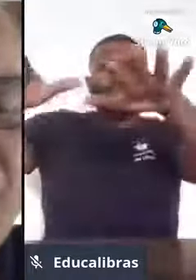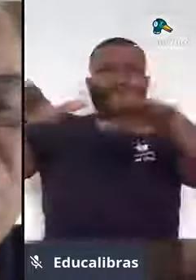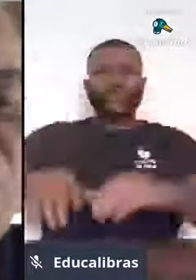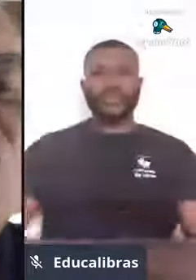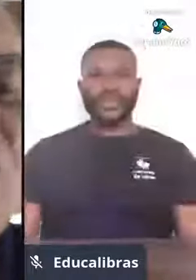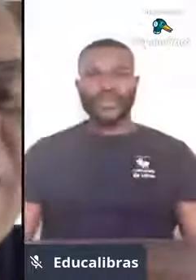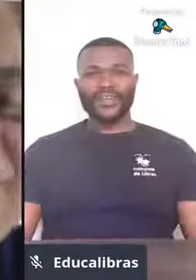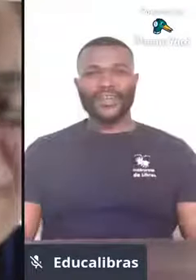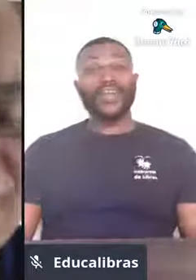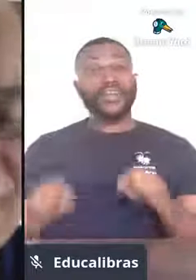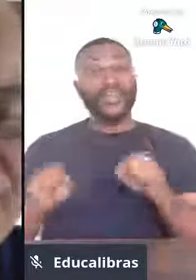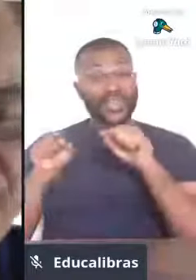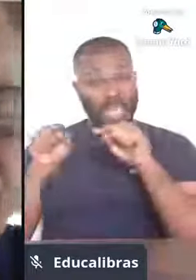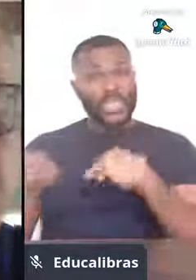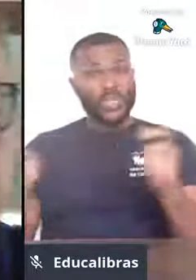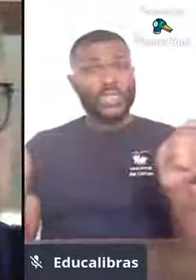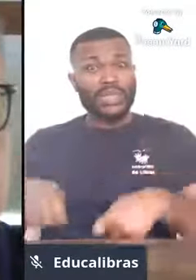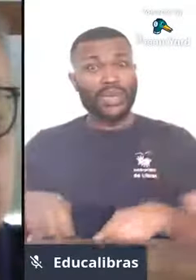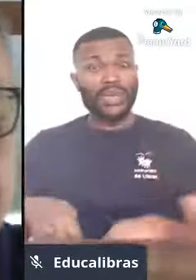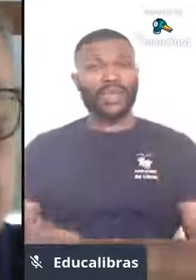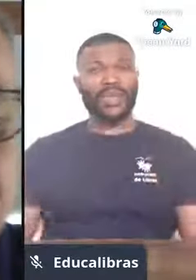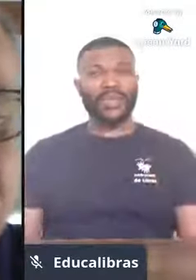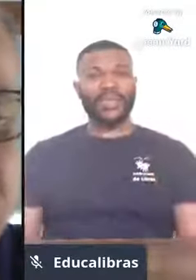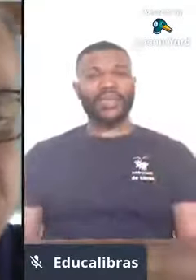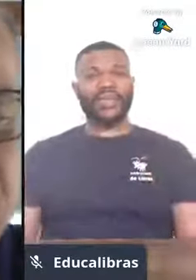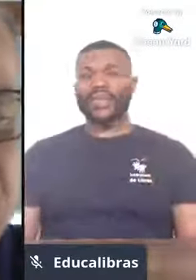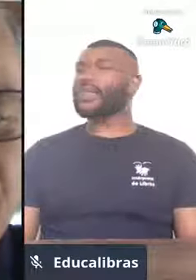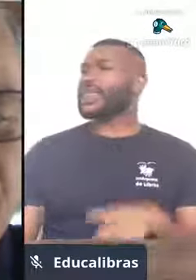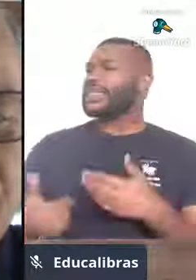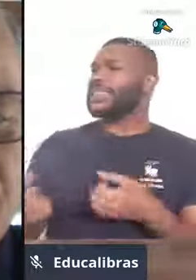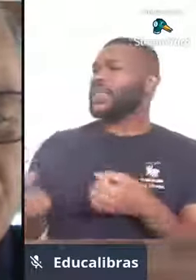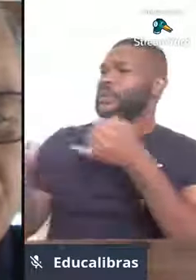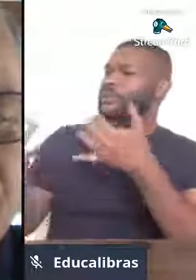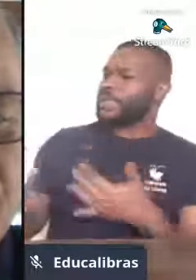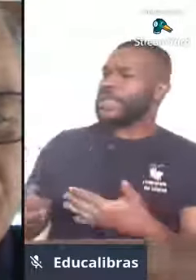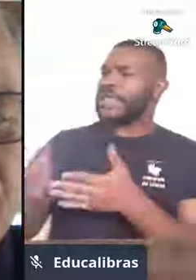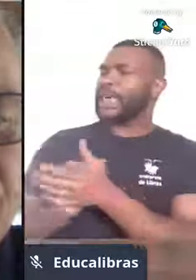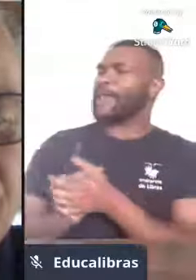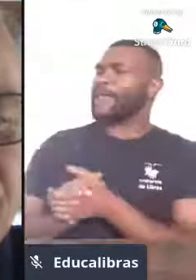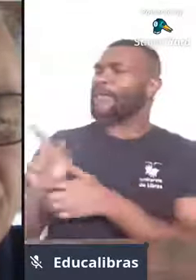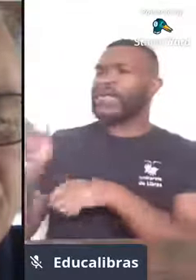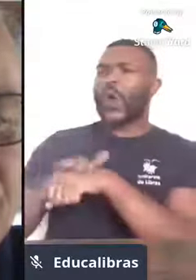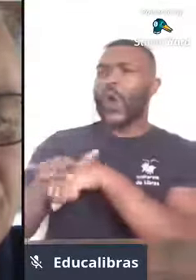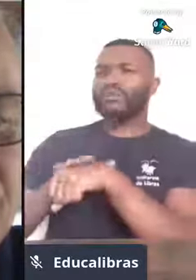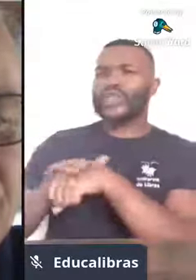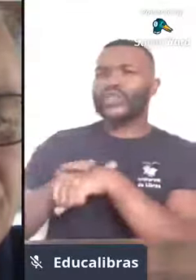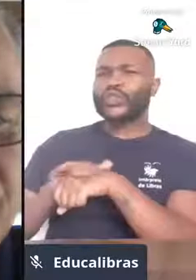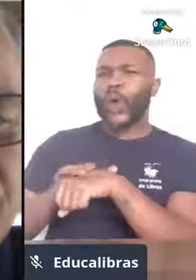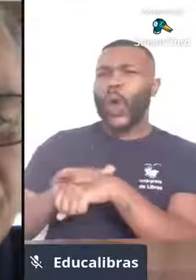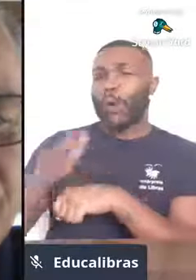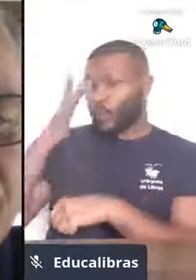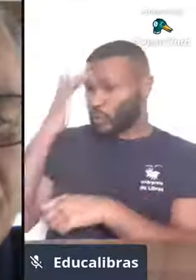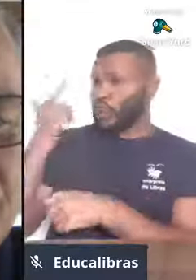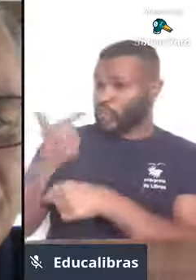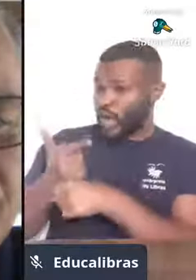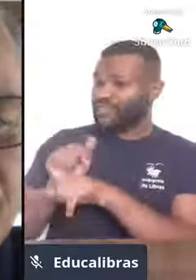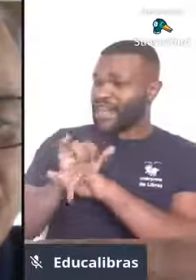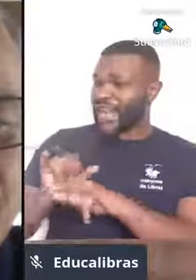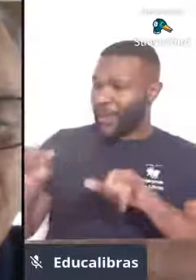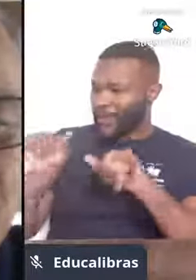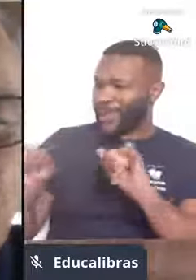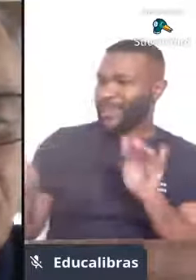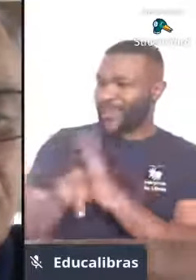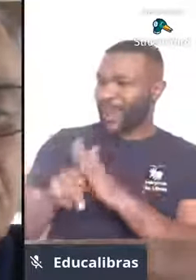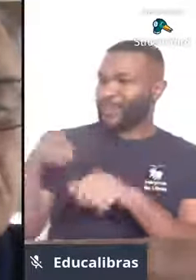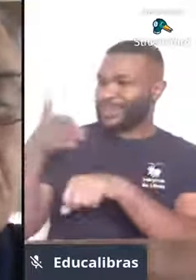isso funcionasse. Mas conta, e aí, você falou com a campanha do Serra, o Serra, sem